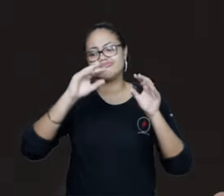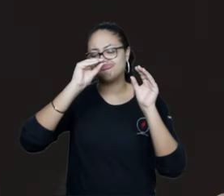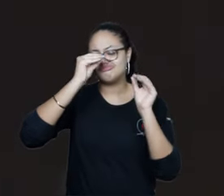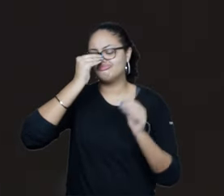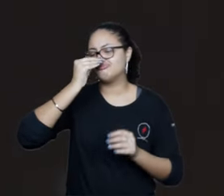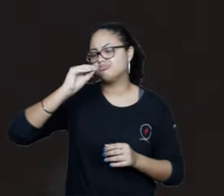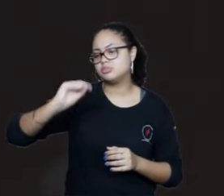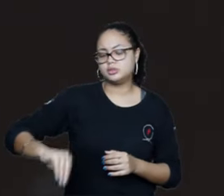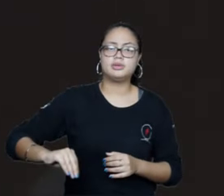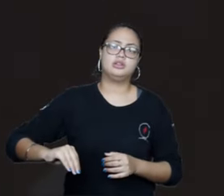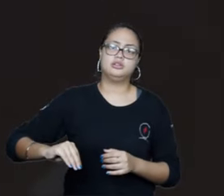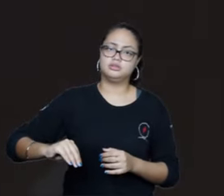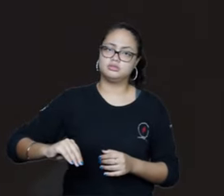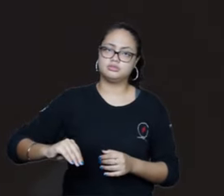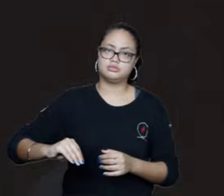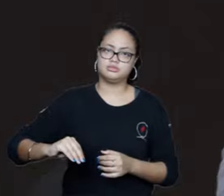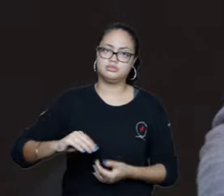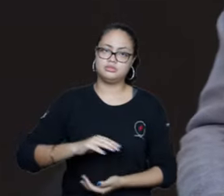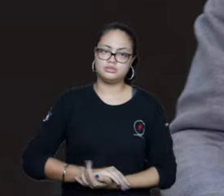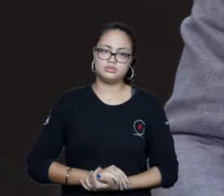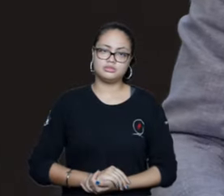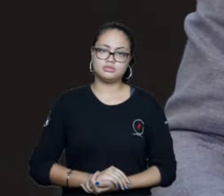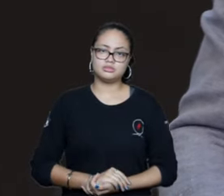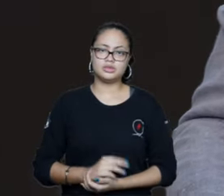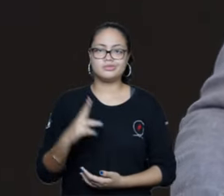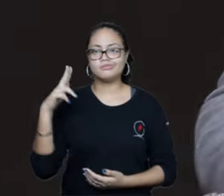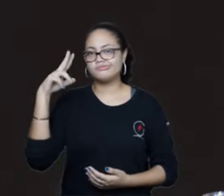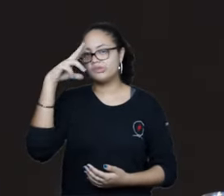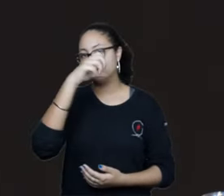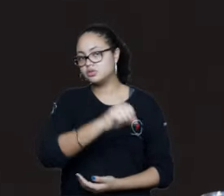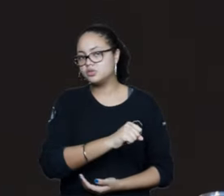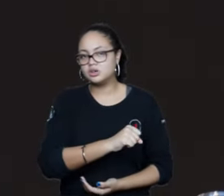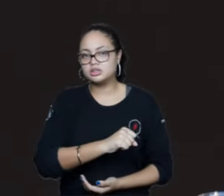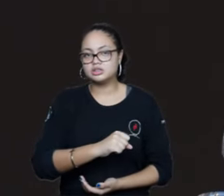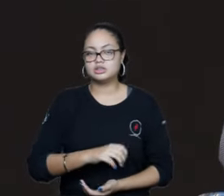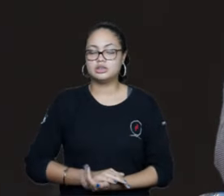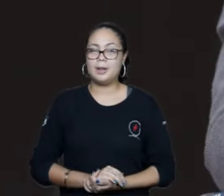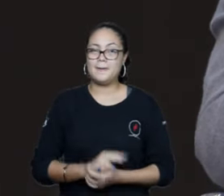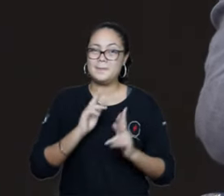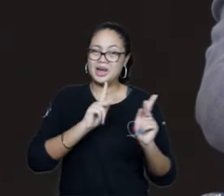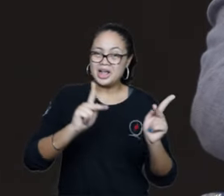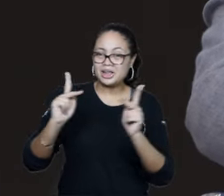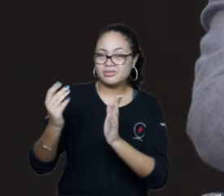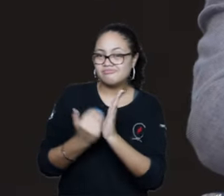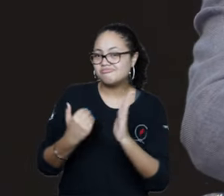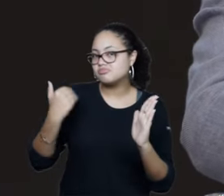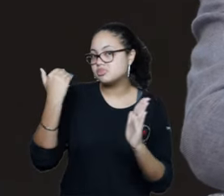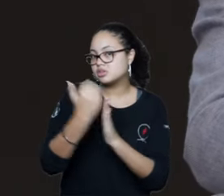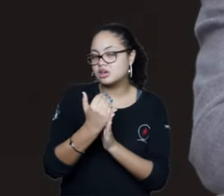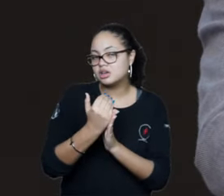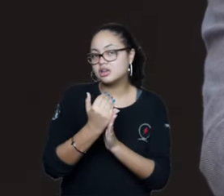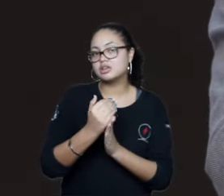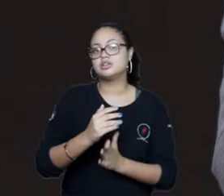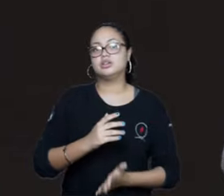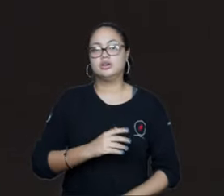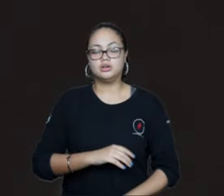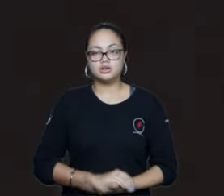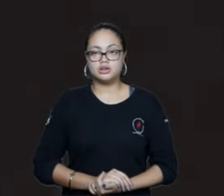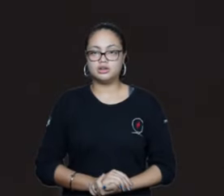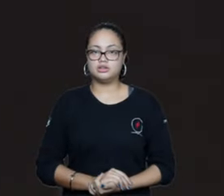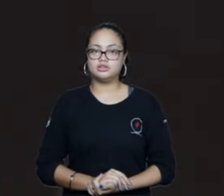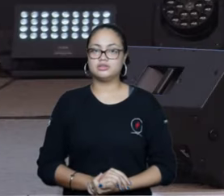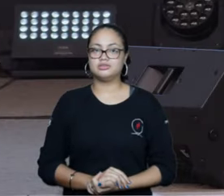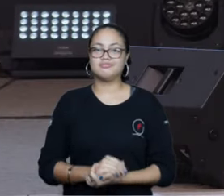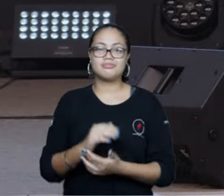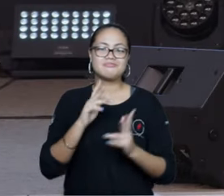lixo com uma força incrível grandes pregadores que eu não vou aqui citar o nome deles